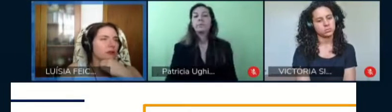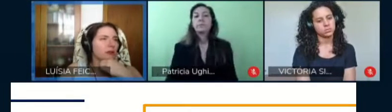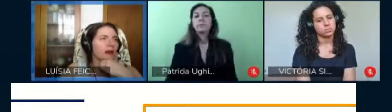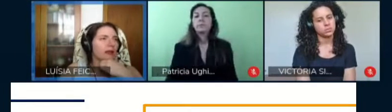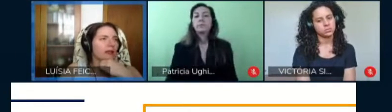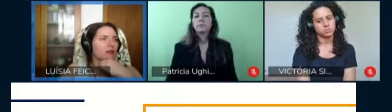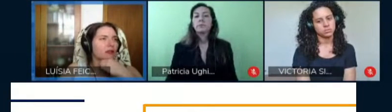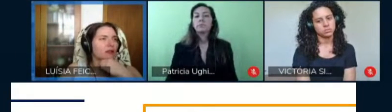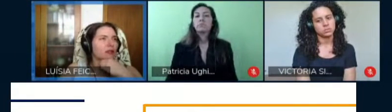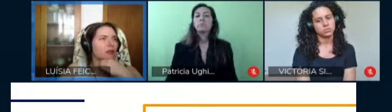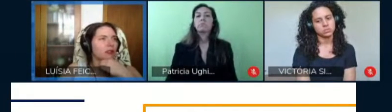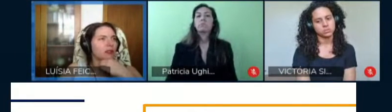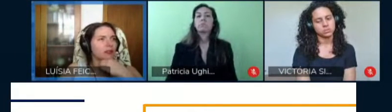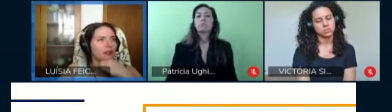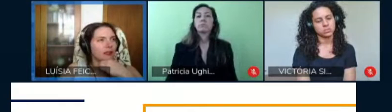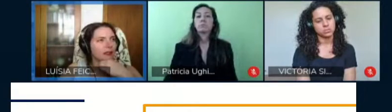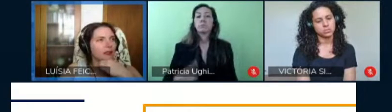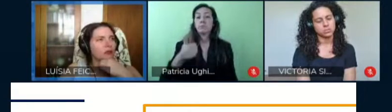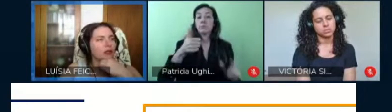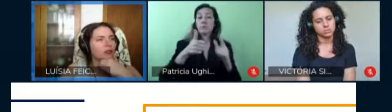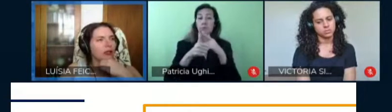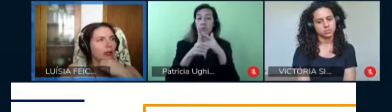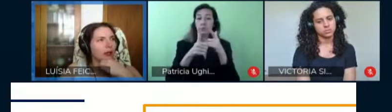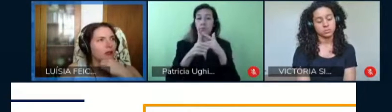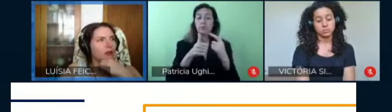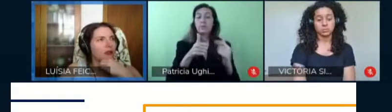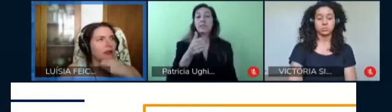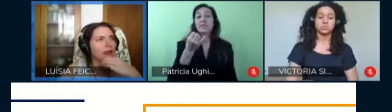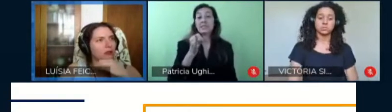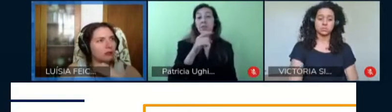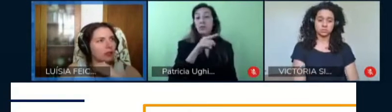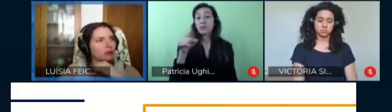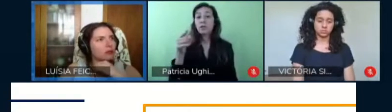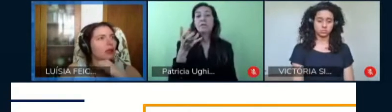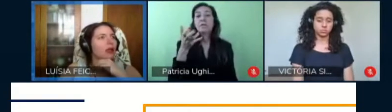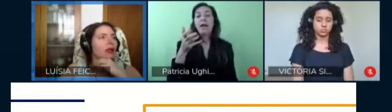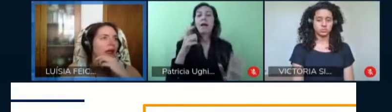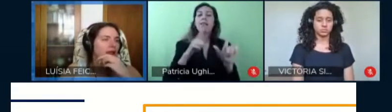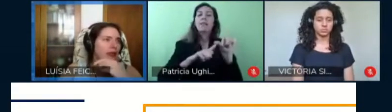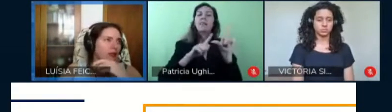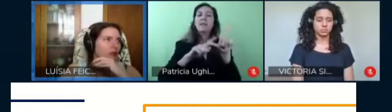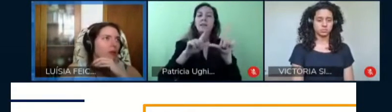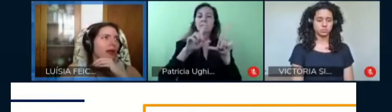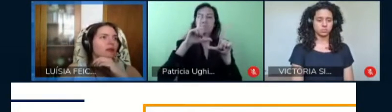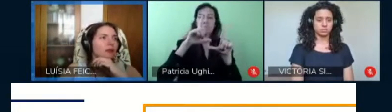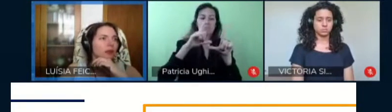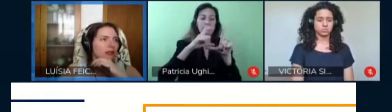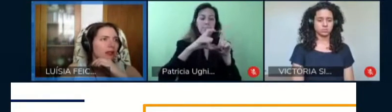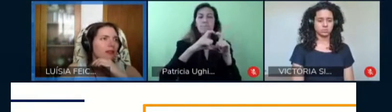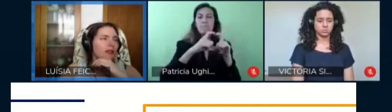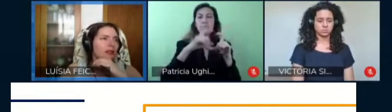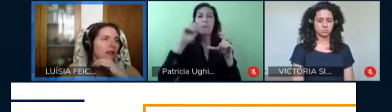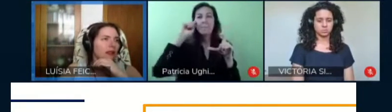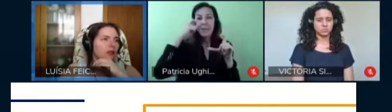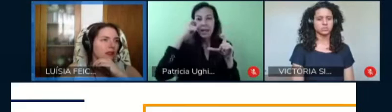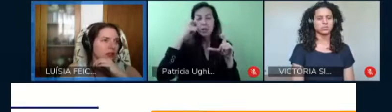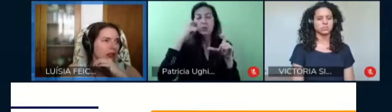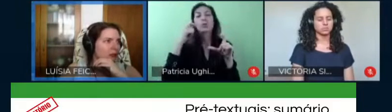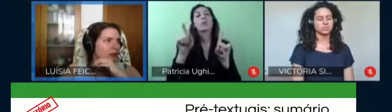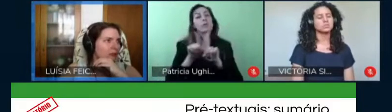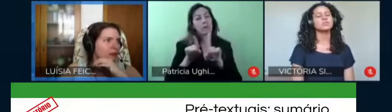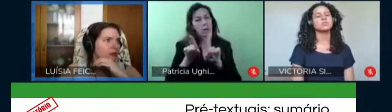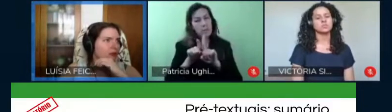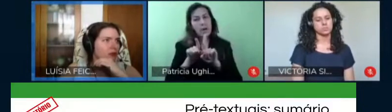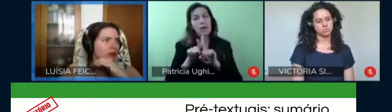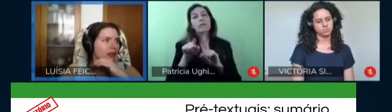a sua seção primária, tu definiu que ia ser negrito, caixa alta, lá no texto, aqui no sumário também tem que ser negrito,